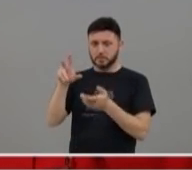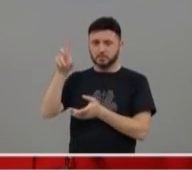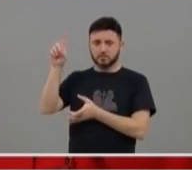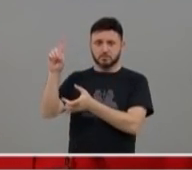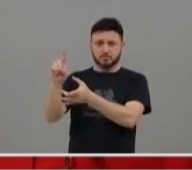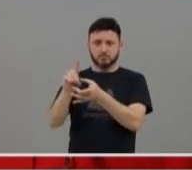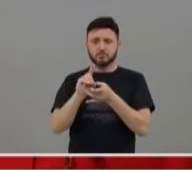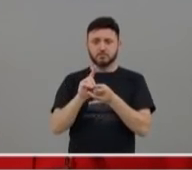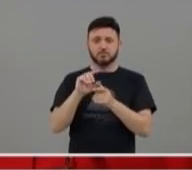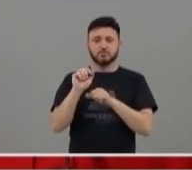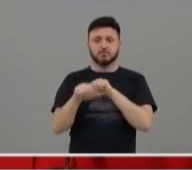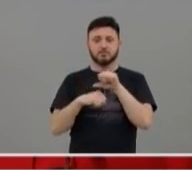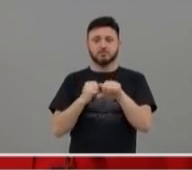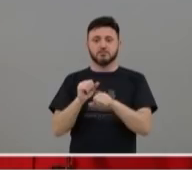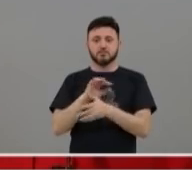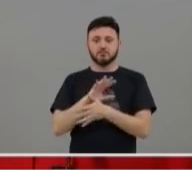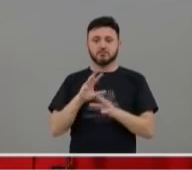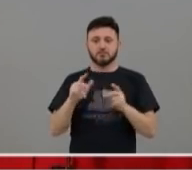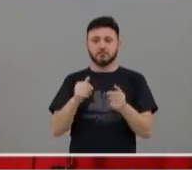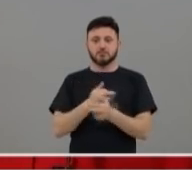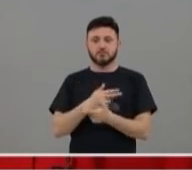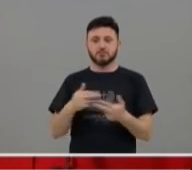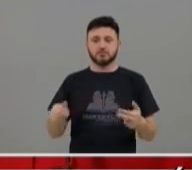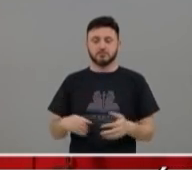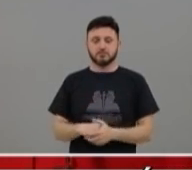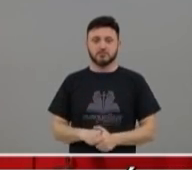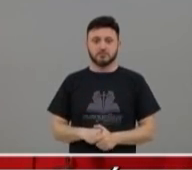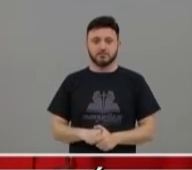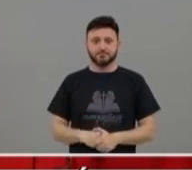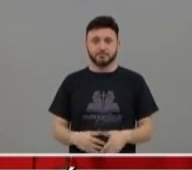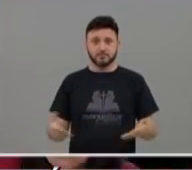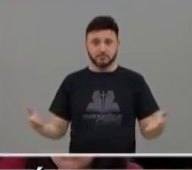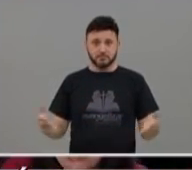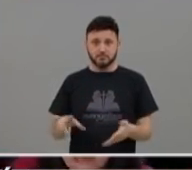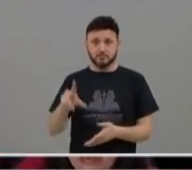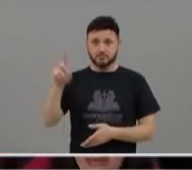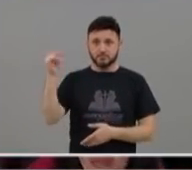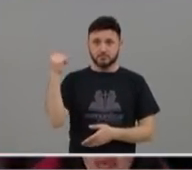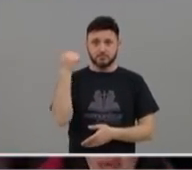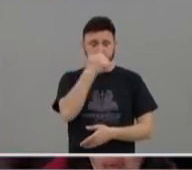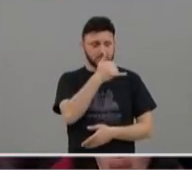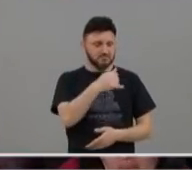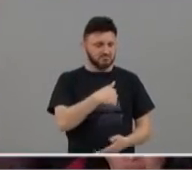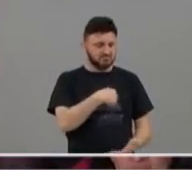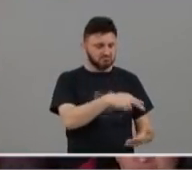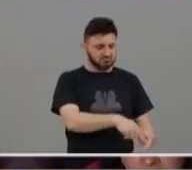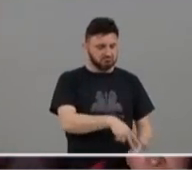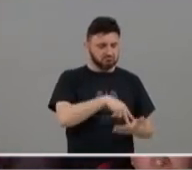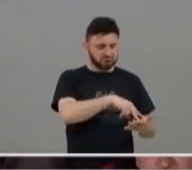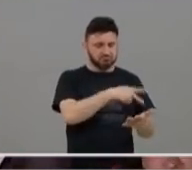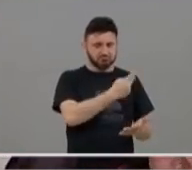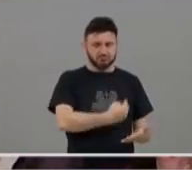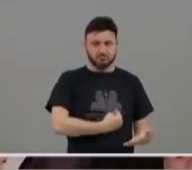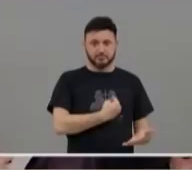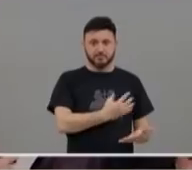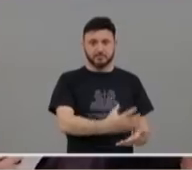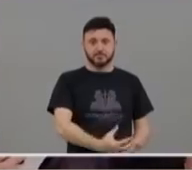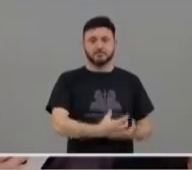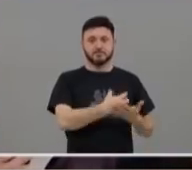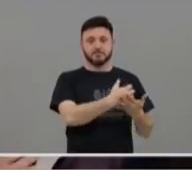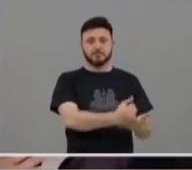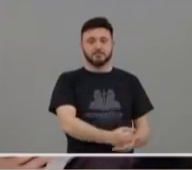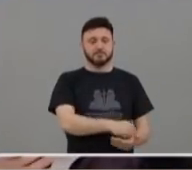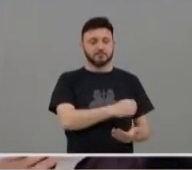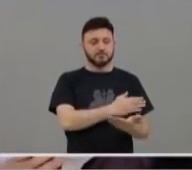e transforma tudo. Hoje Ele diz para você, eu te ergo desse chão. Eu